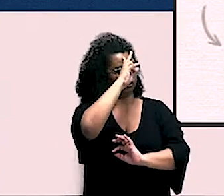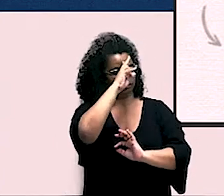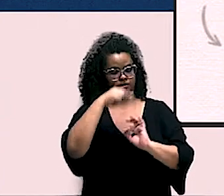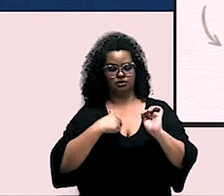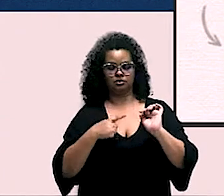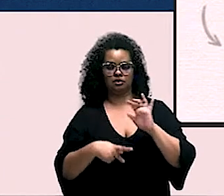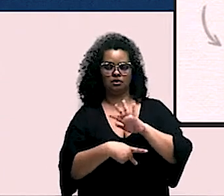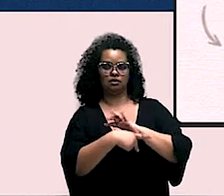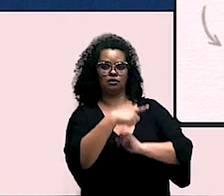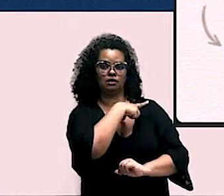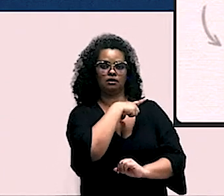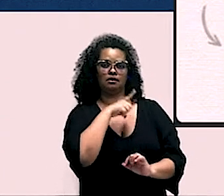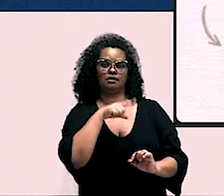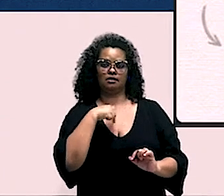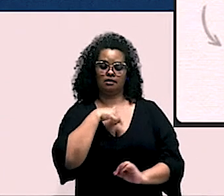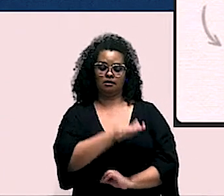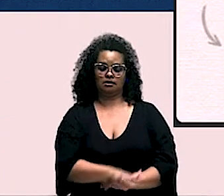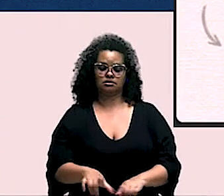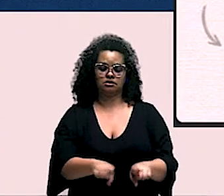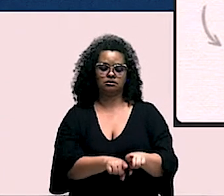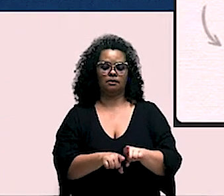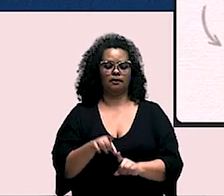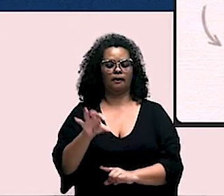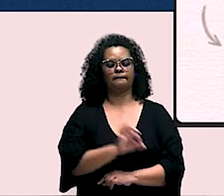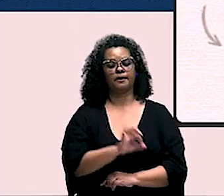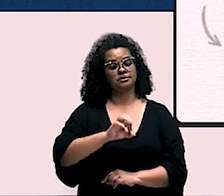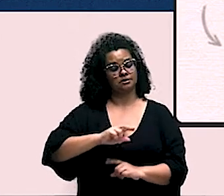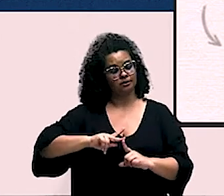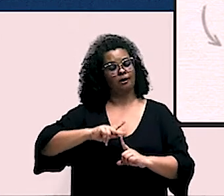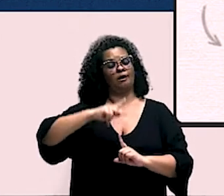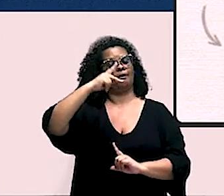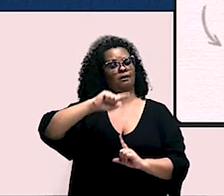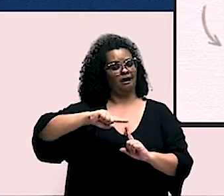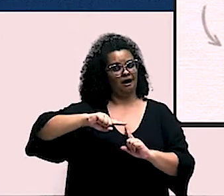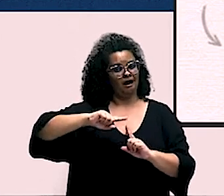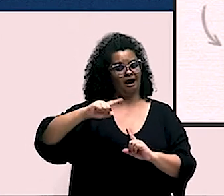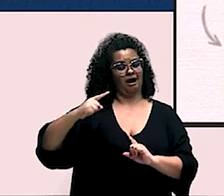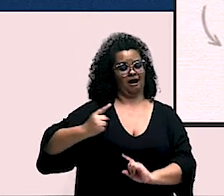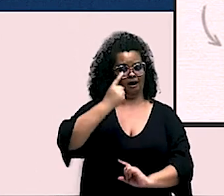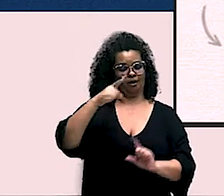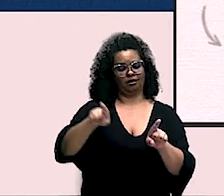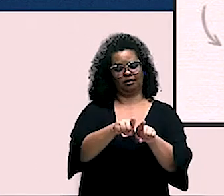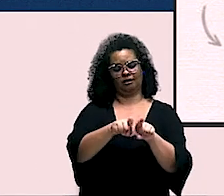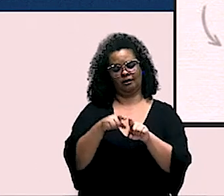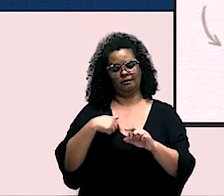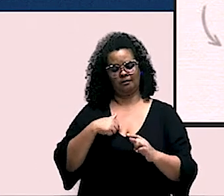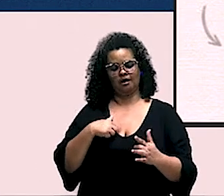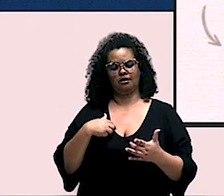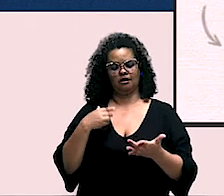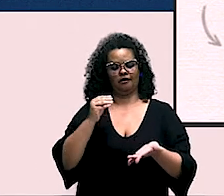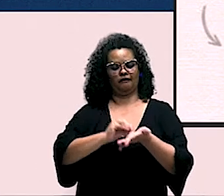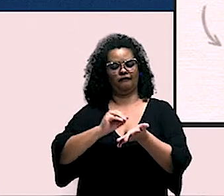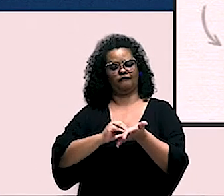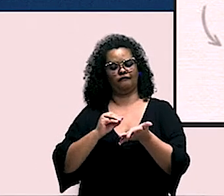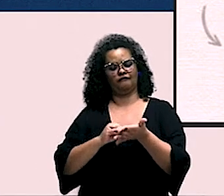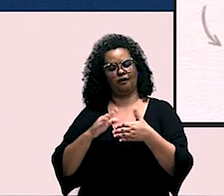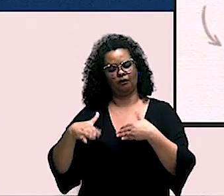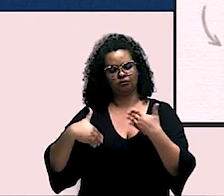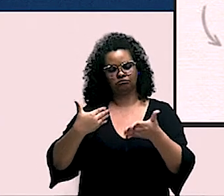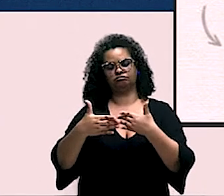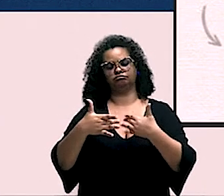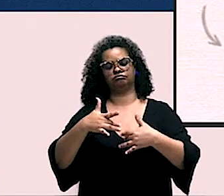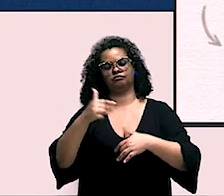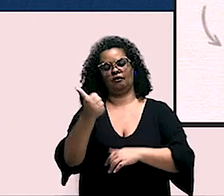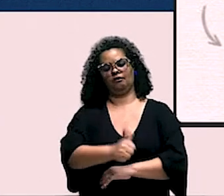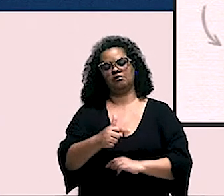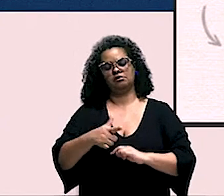das gestantes e das crianças, a gente encontrou um percentual bastante alto também de irregularidades encontradas durante a análise